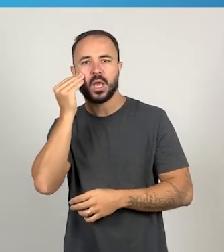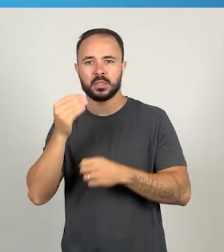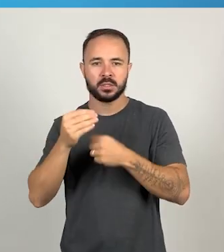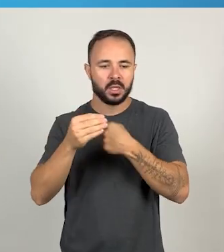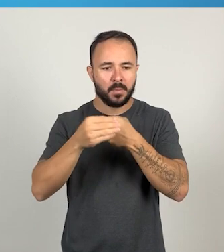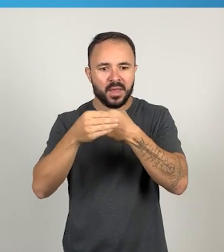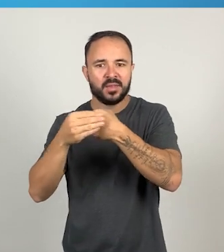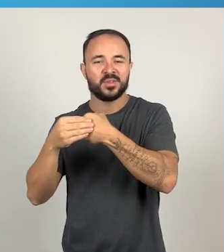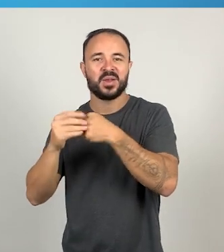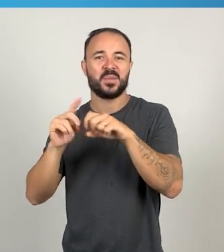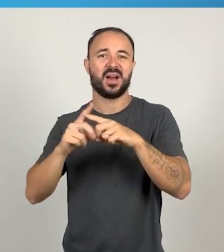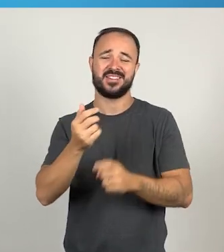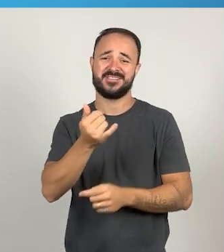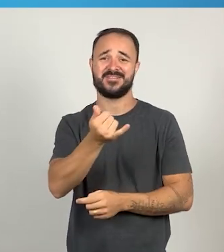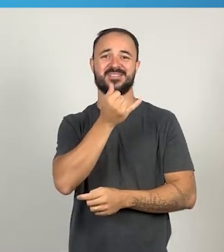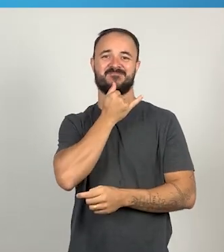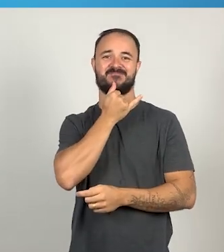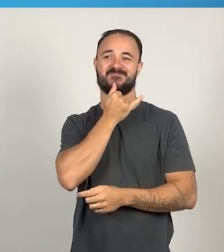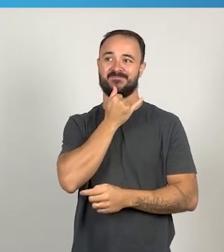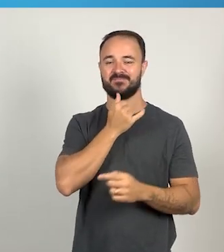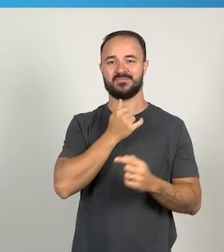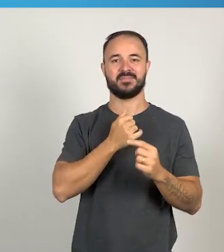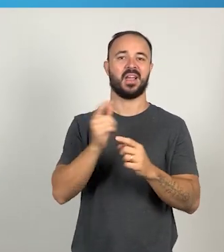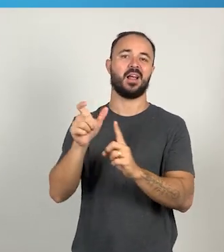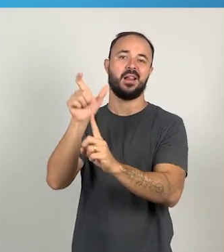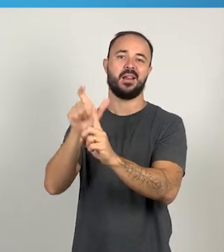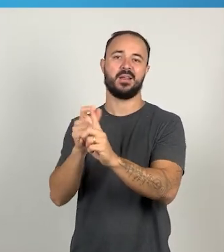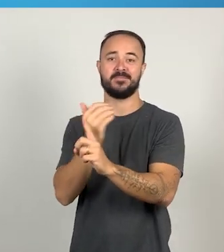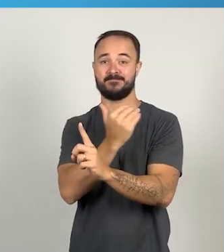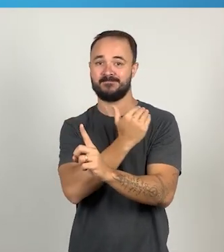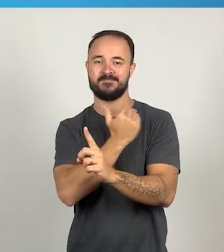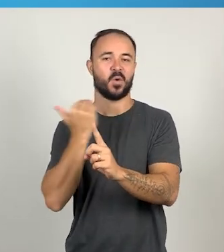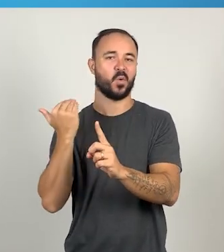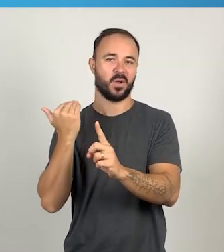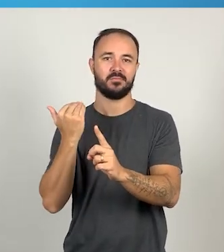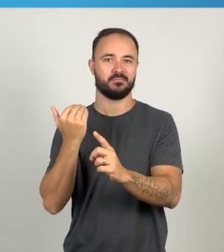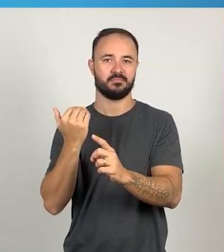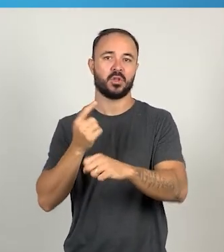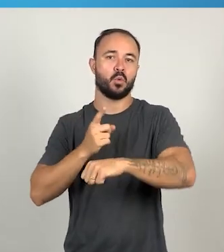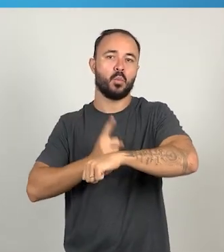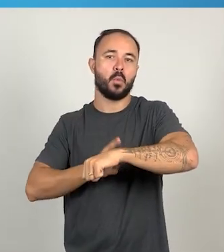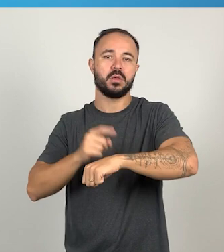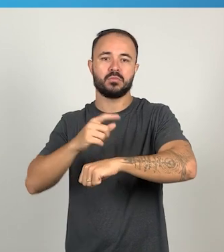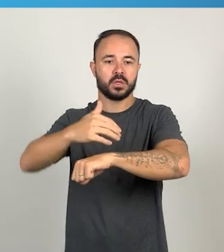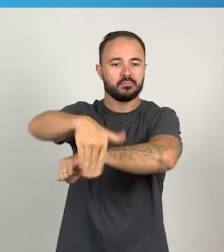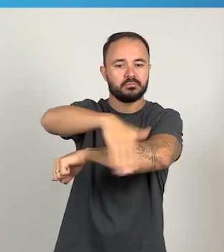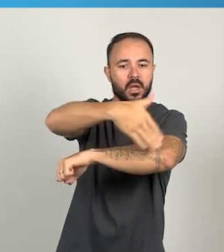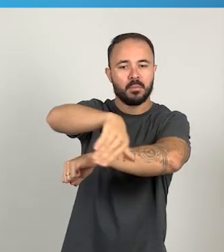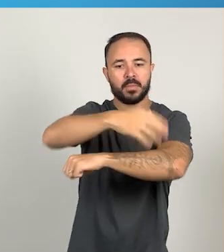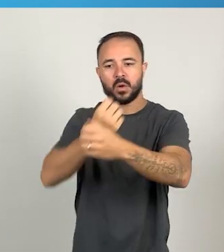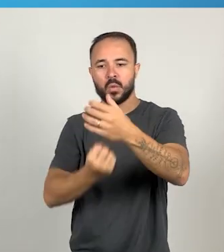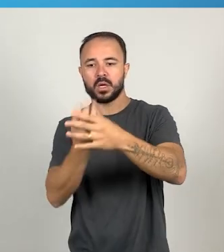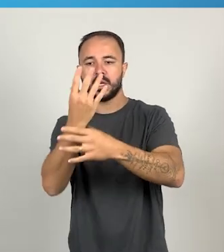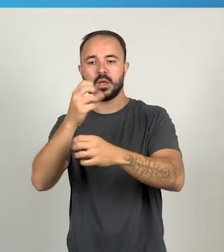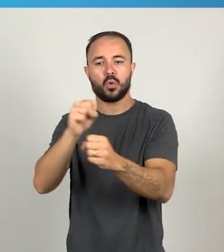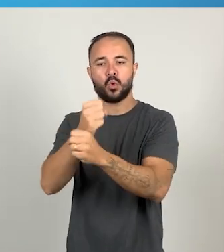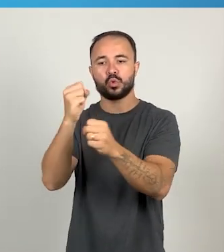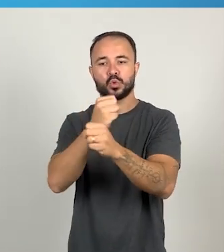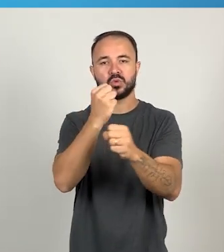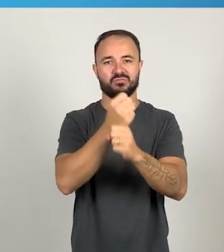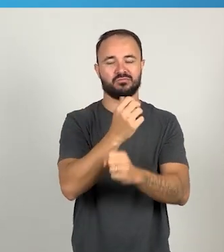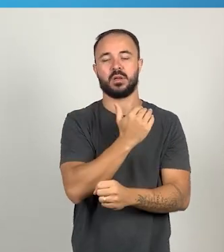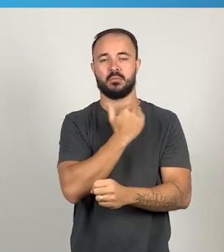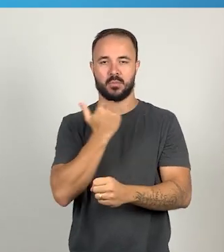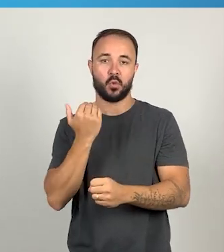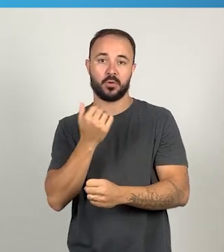ele morreu durante esse período que a rodovia estava sendo construída. Há várias versões